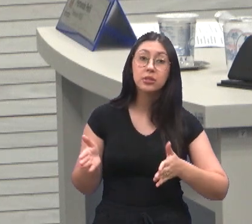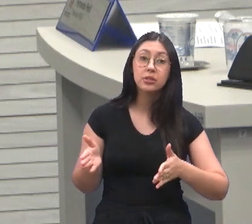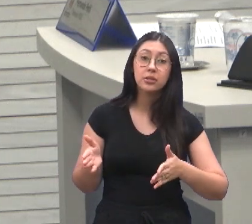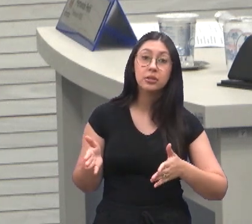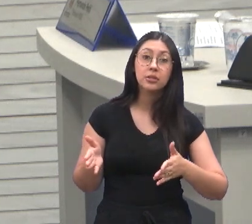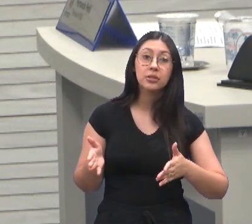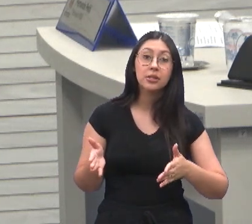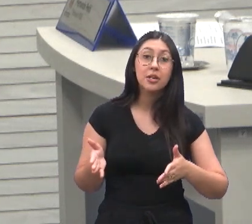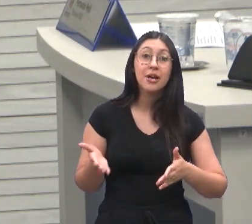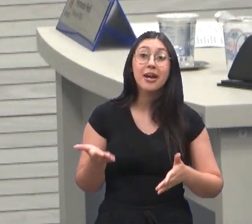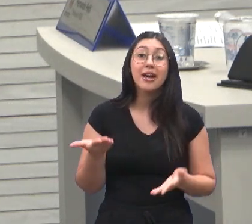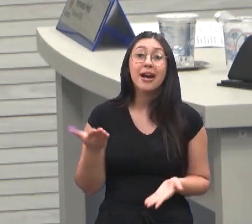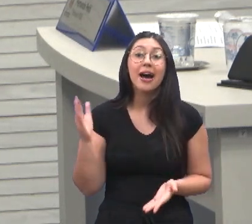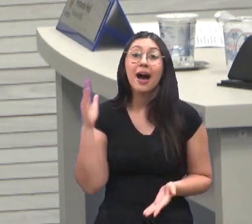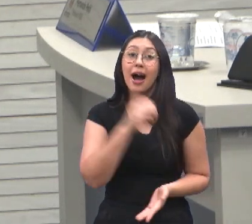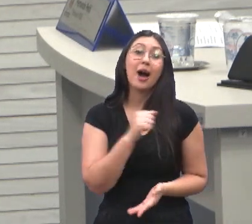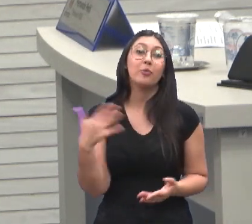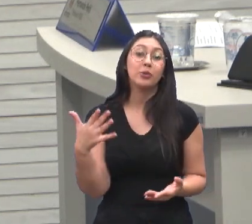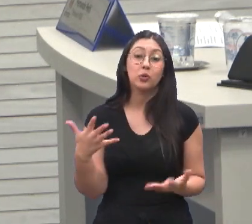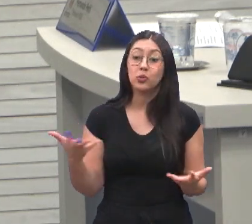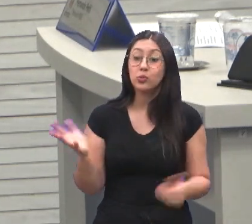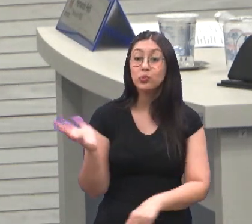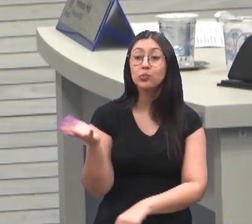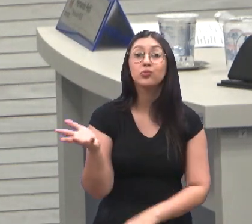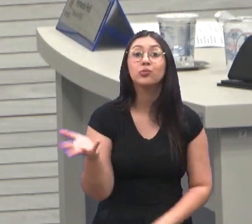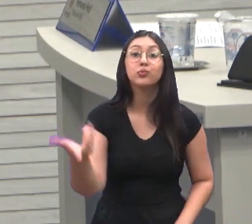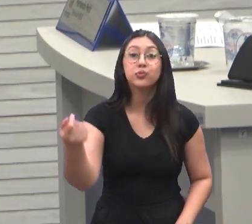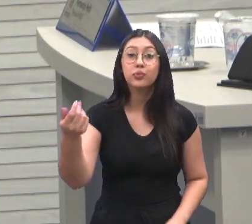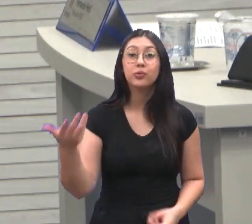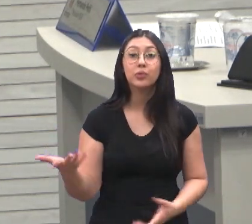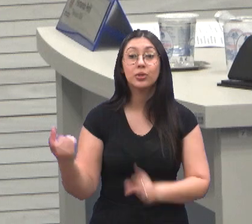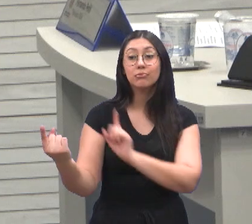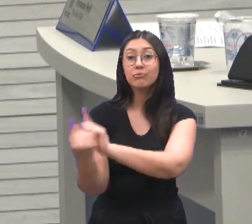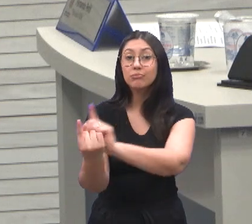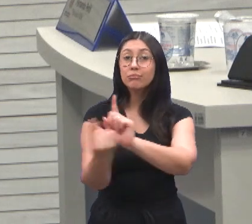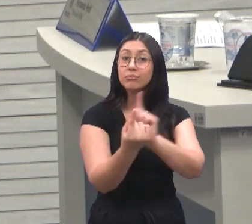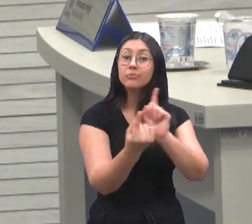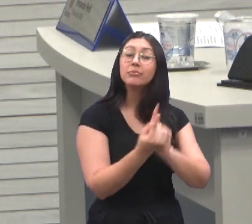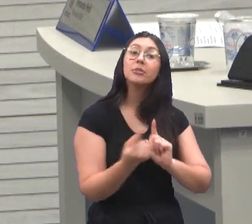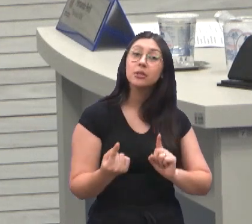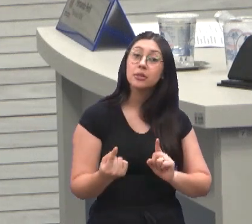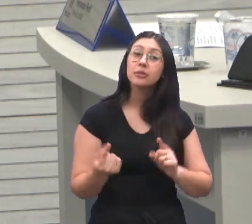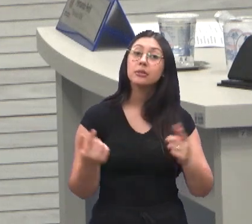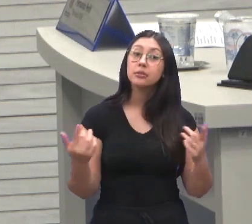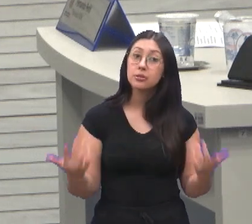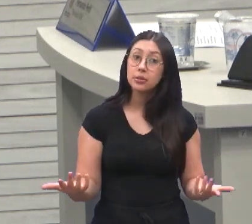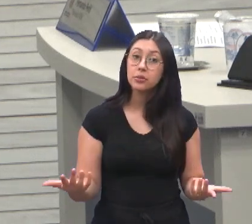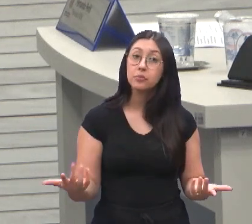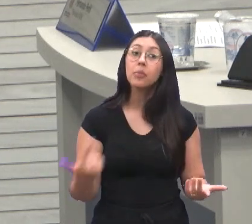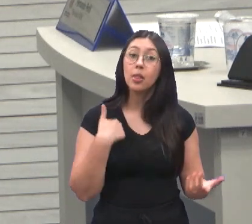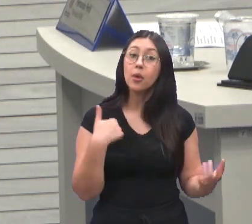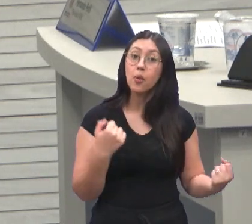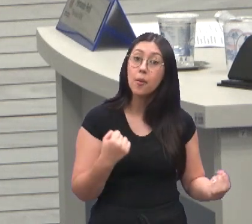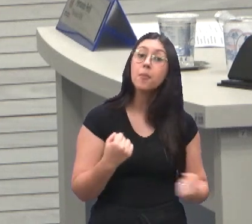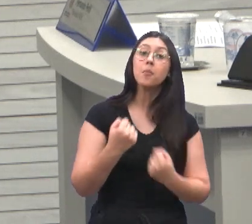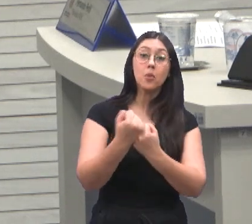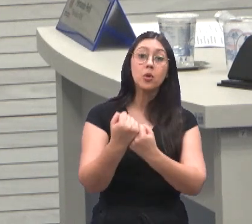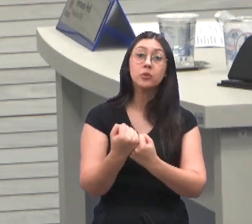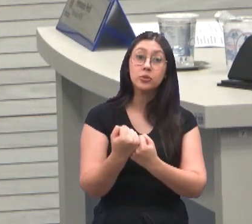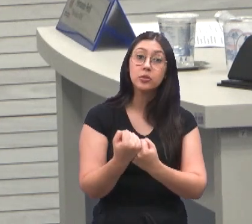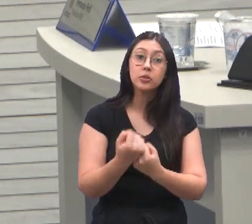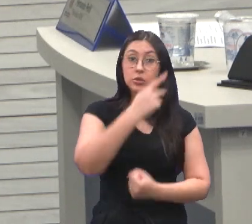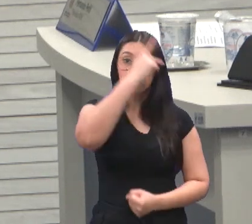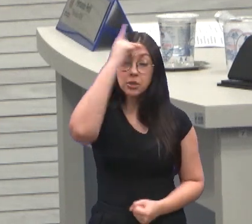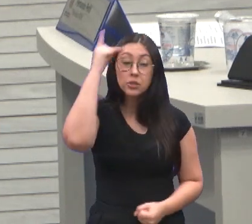dá eficiência, dá agilidade no serviço público prestado à população. Então, fica aqui o meu apoio àqueles que fazem